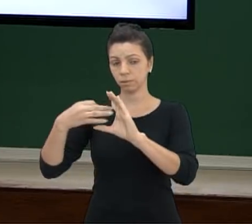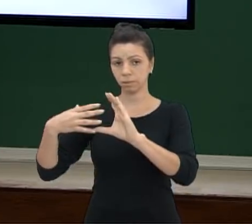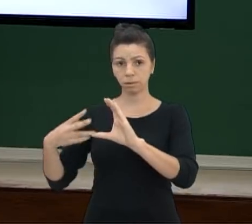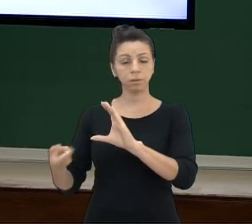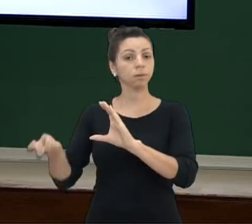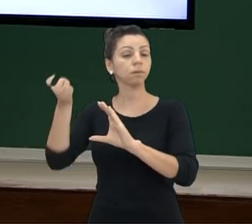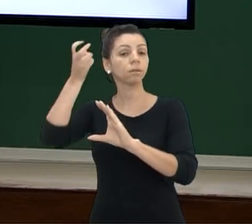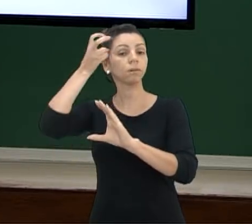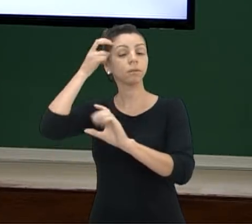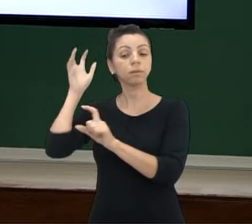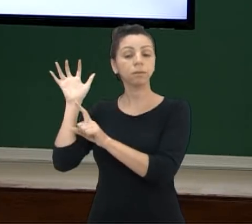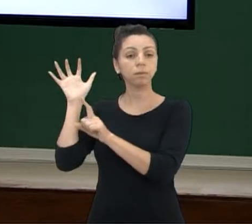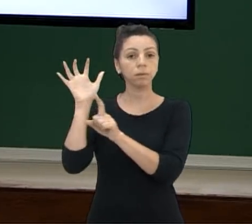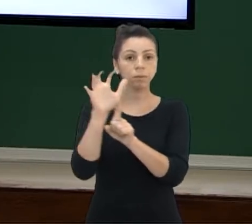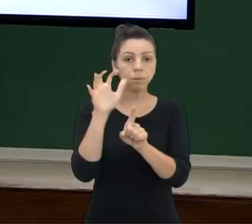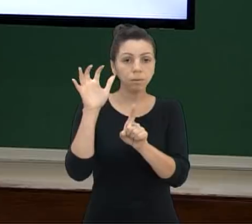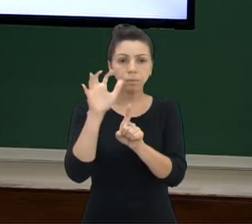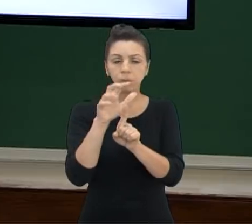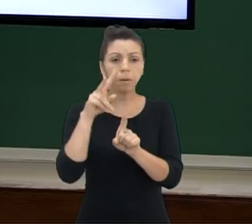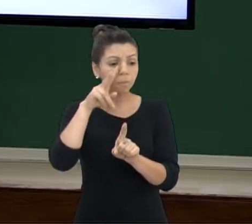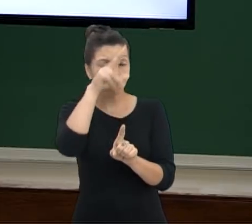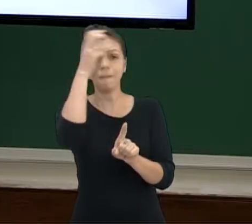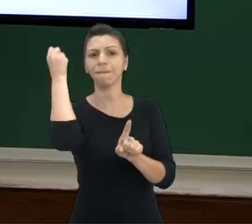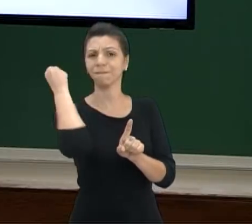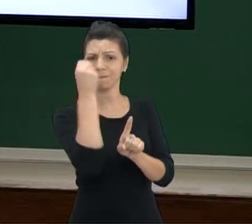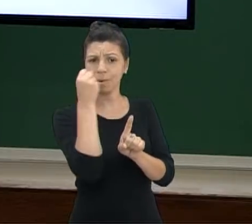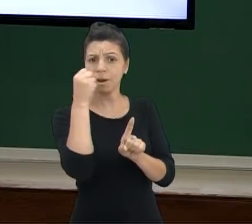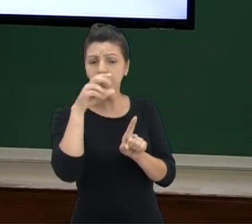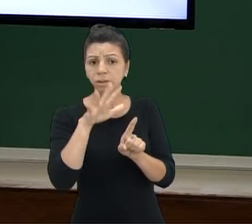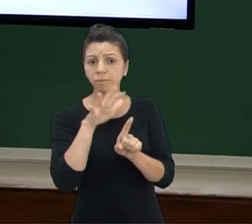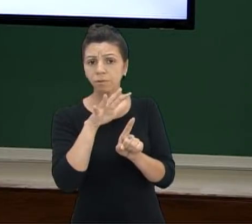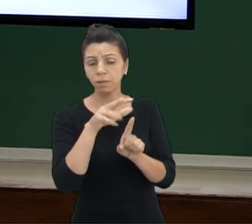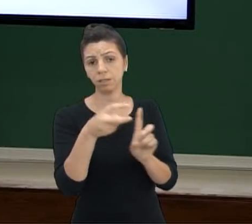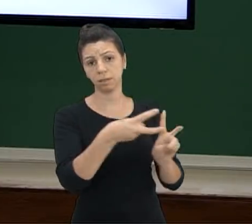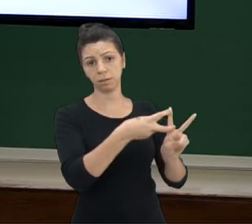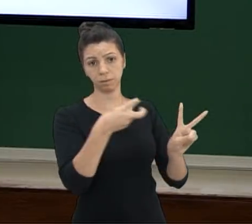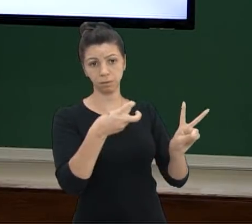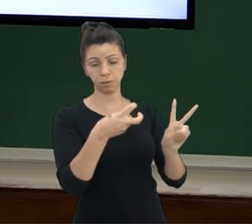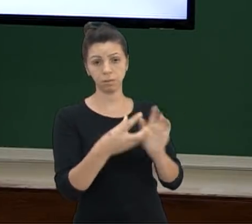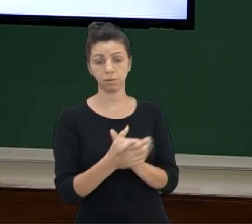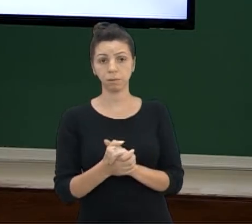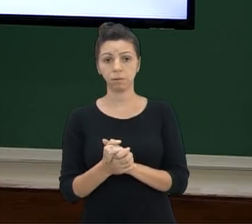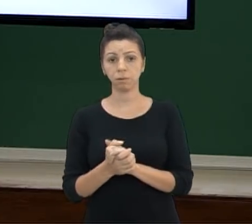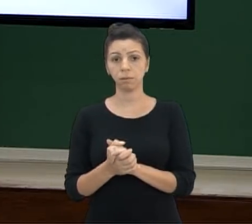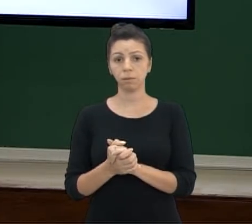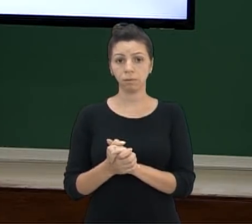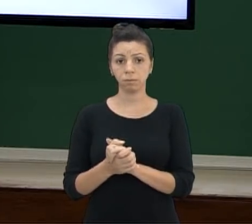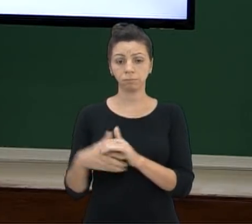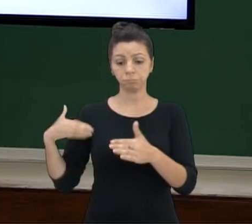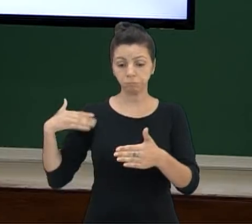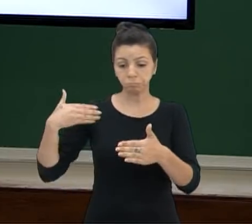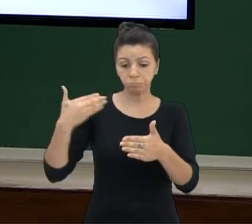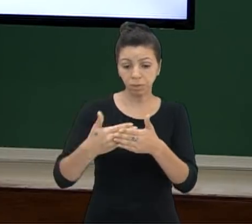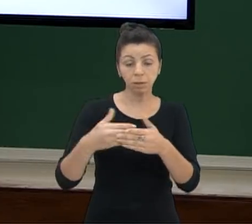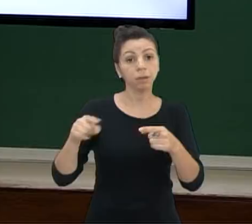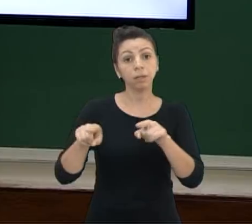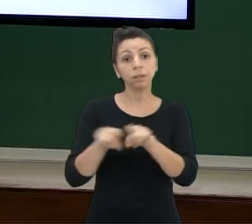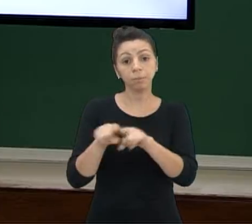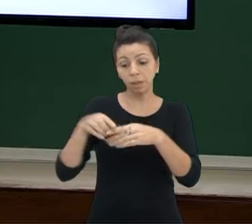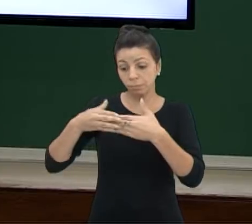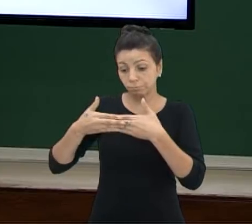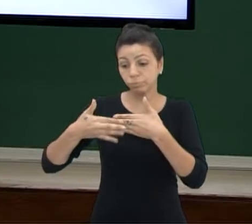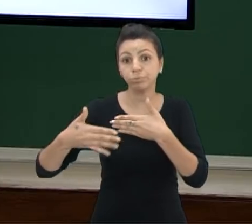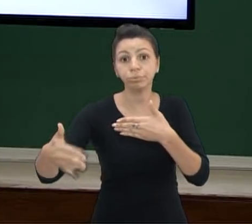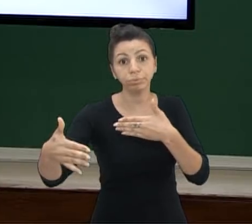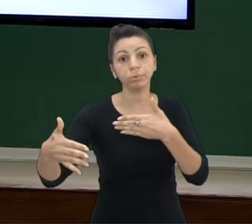culturais a influência indígena bastante forte, bastante grande e presente até os dias de hoje. Então, por isso que a gente destaca ali a